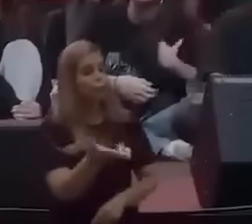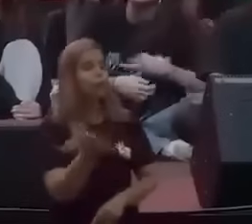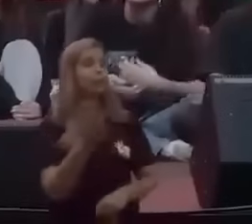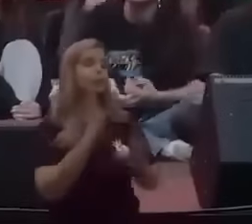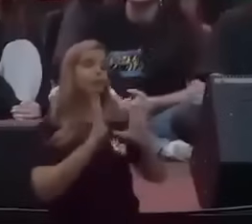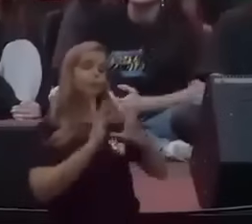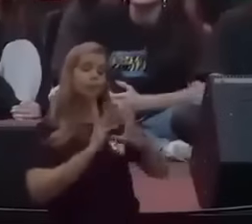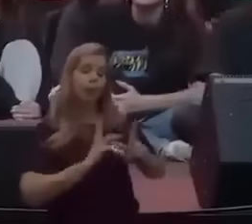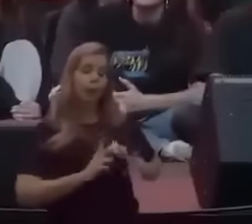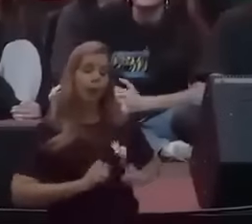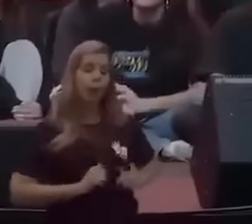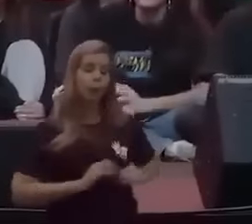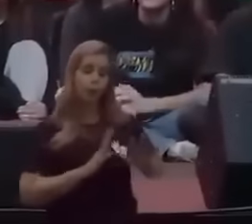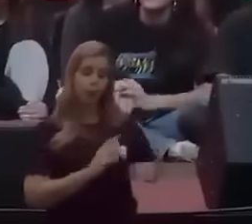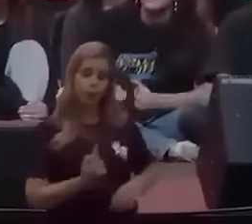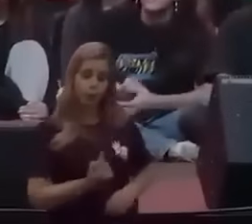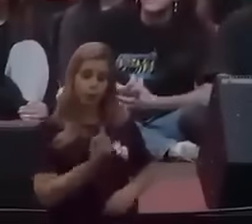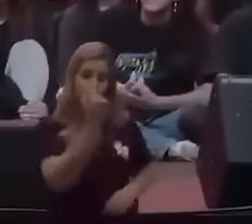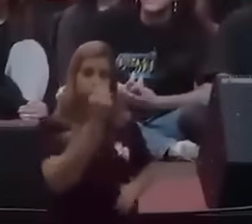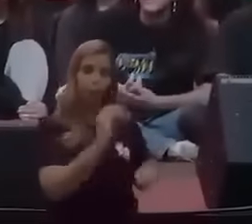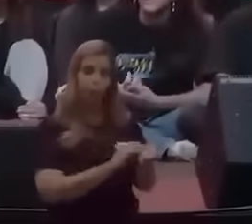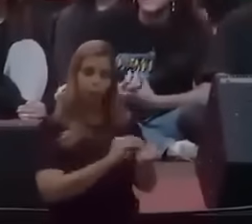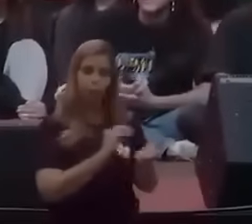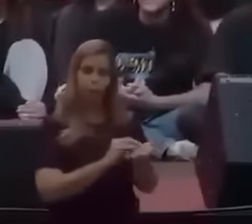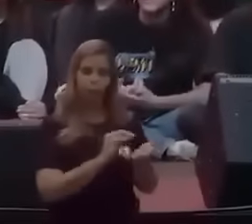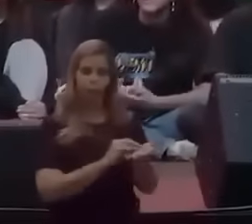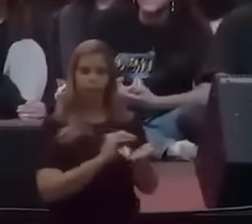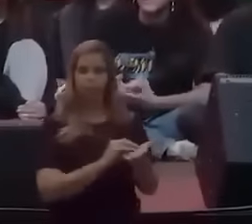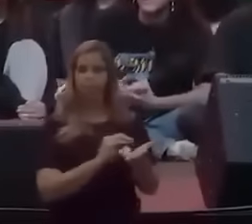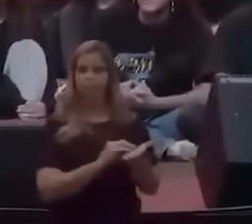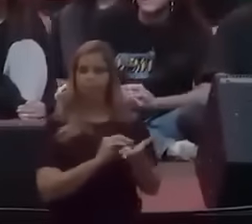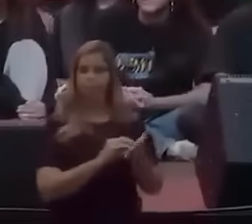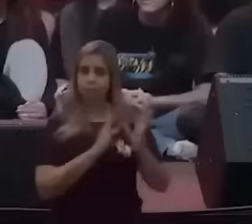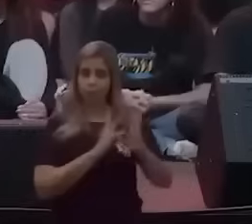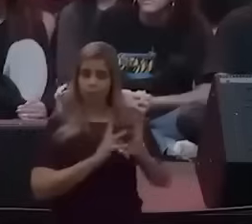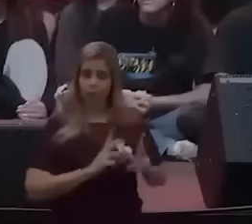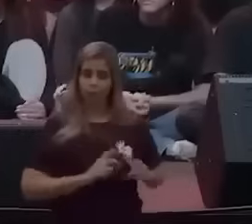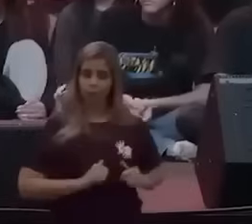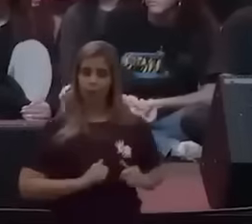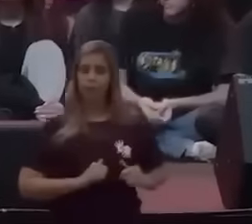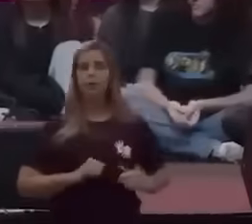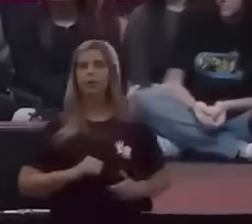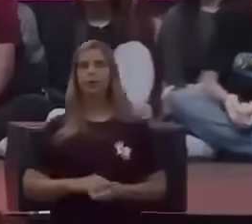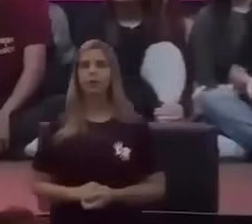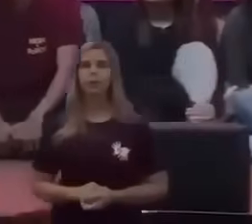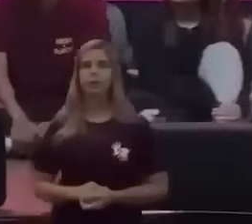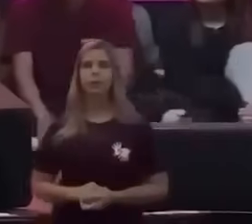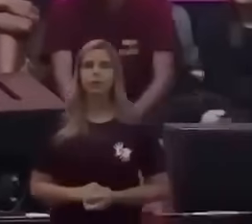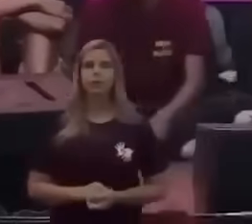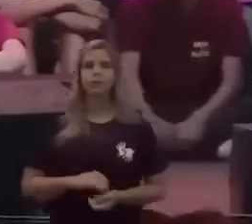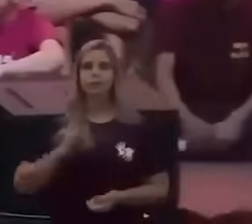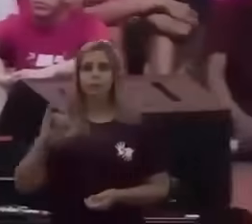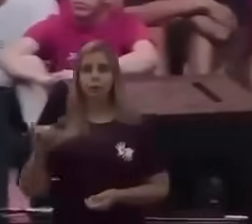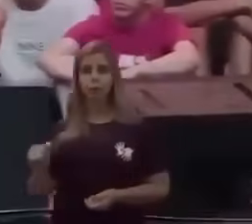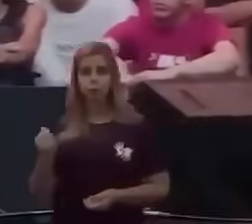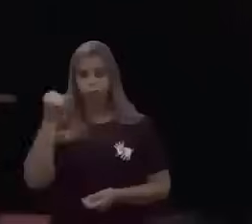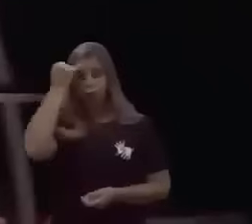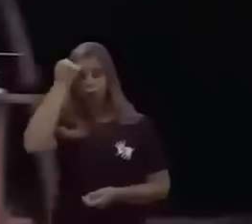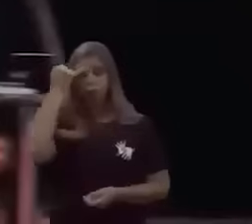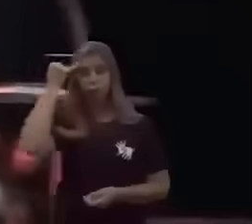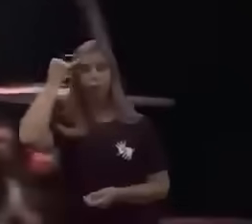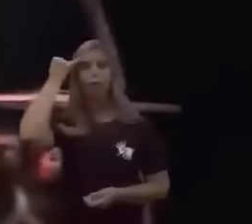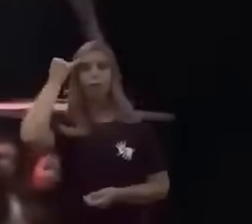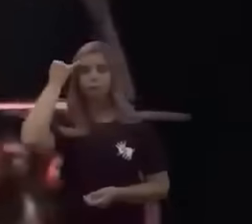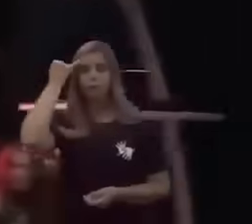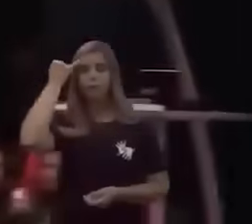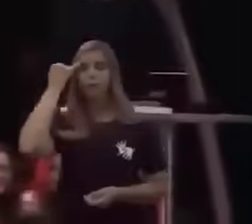exceto um. Jesus está se referindo a Judas Iscariotes. O que Jesus está dizendo é o seguinte: todos vocês já passaram pelo